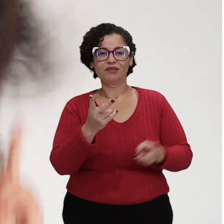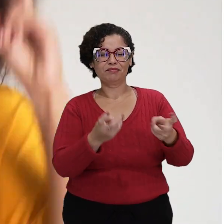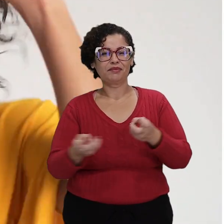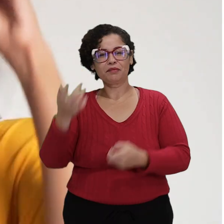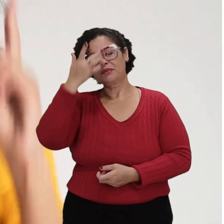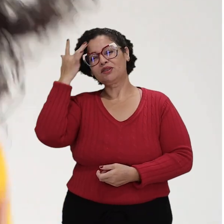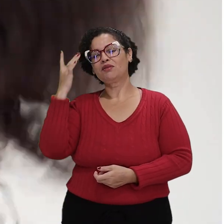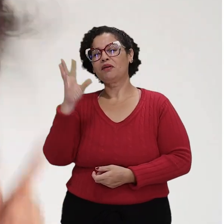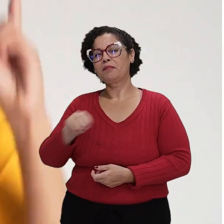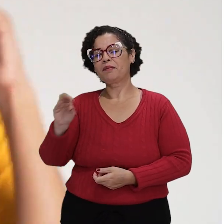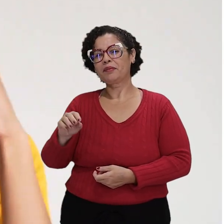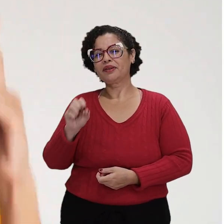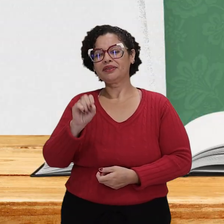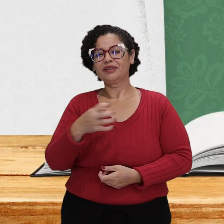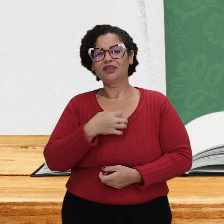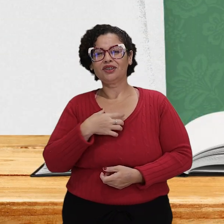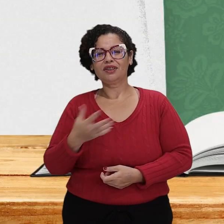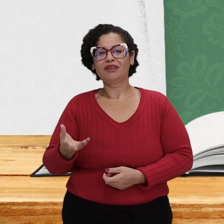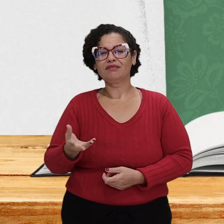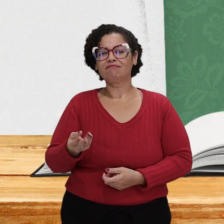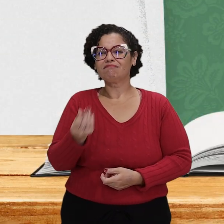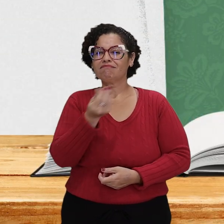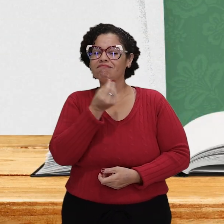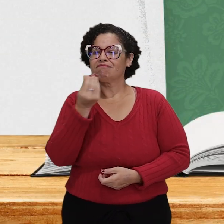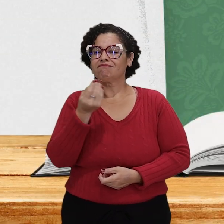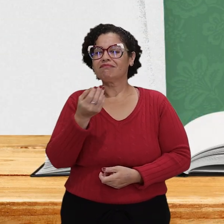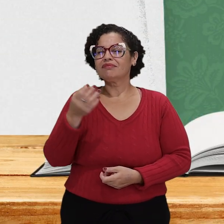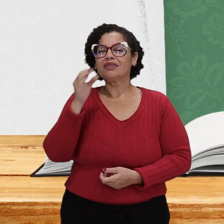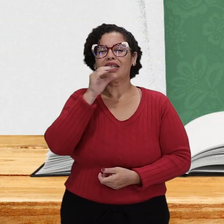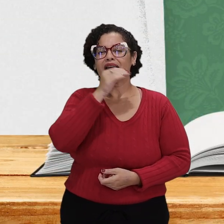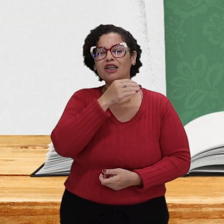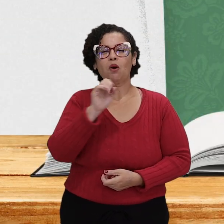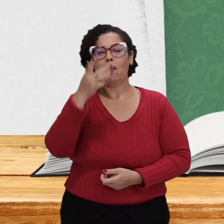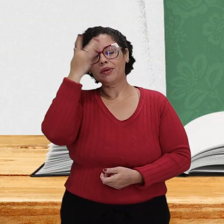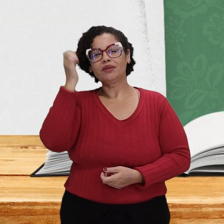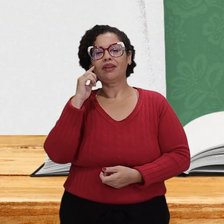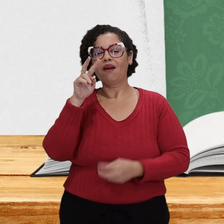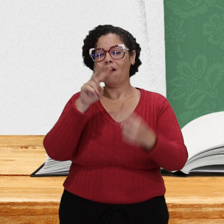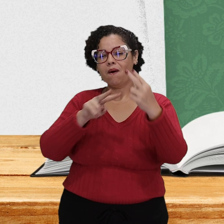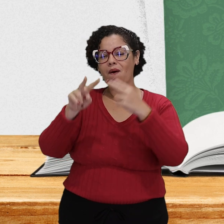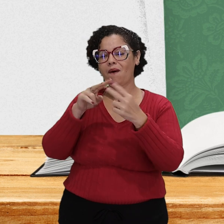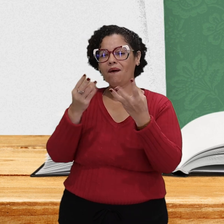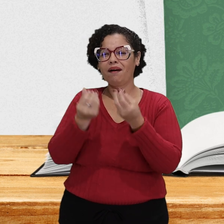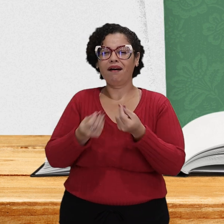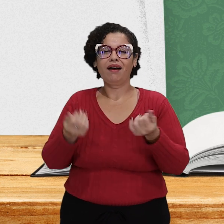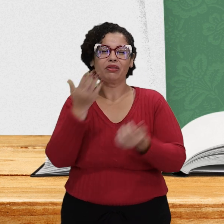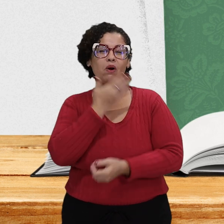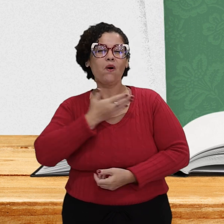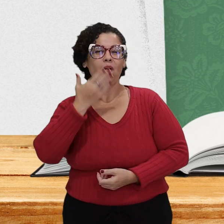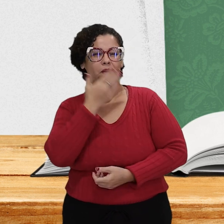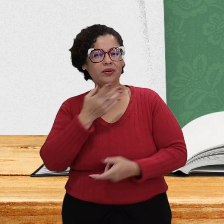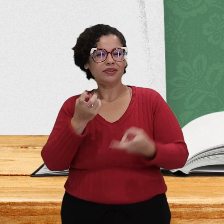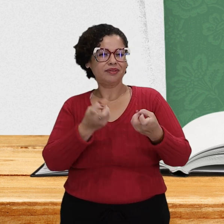Você já ouviu alguém dizer que sentiu um cheiro quente ou que alguém tem um olhar doce?